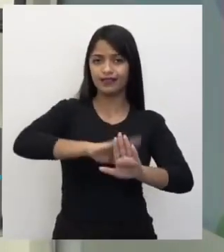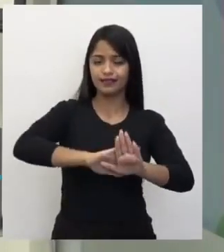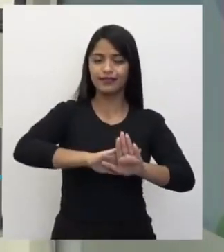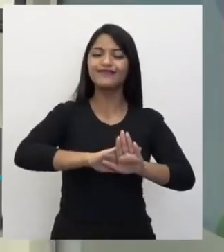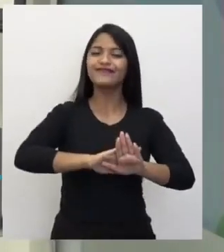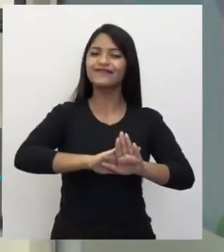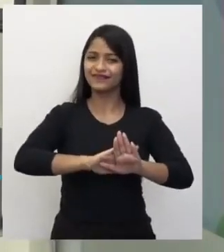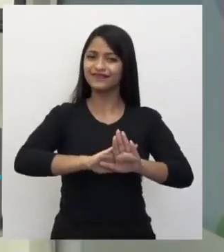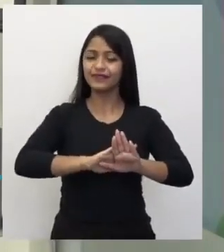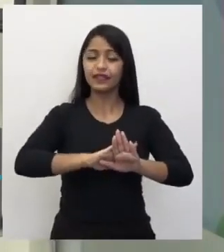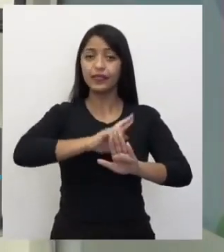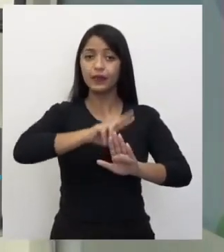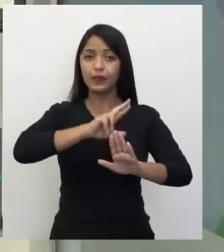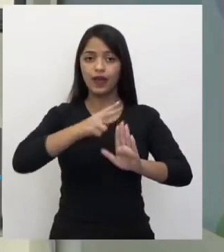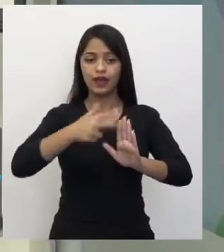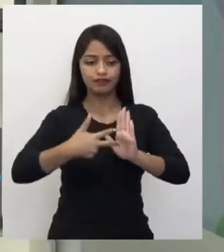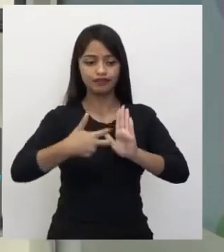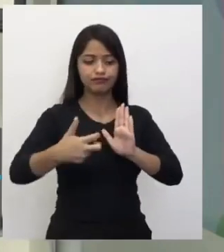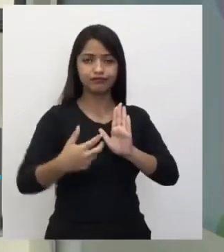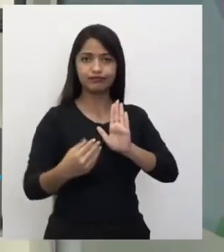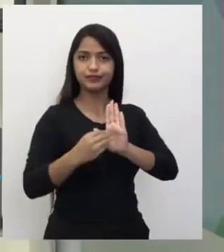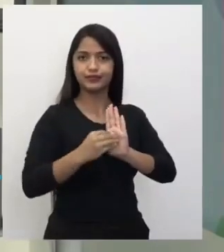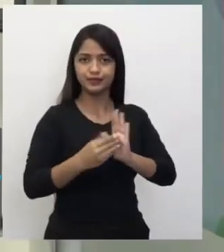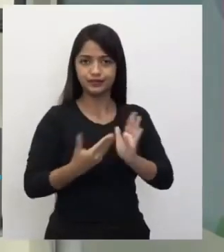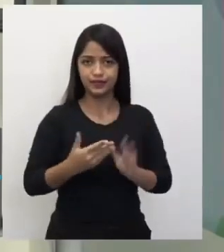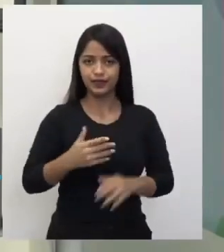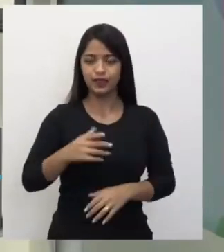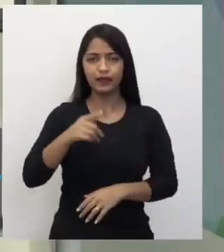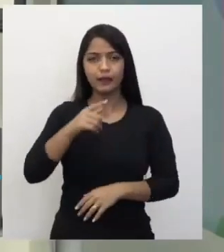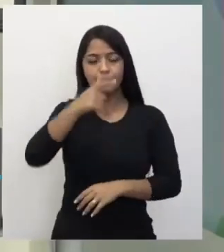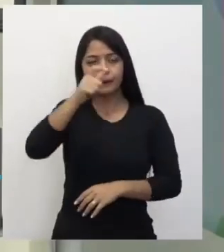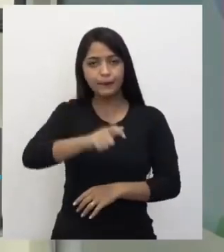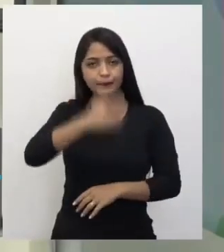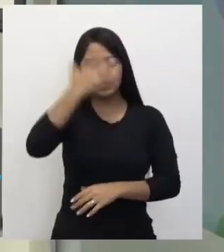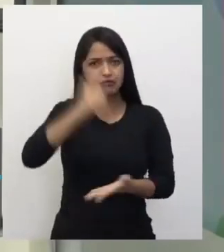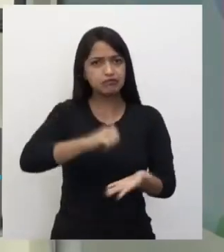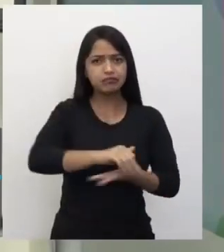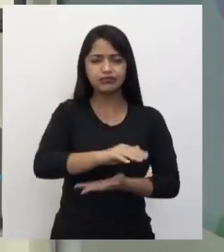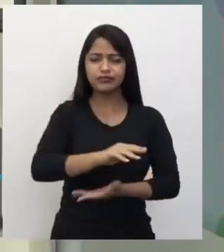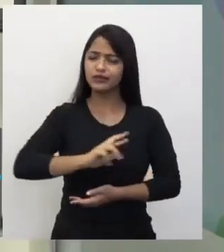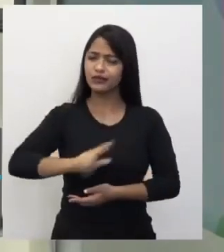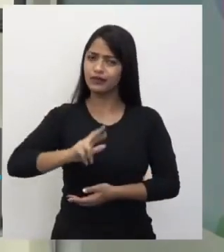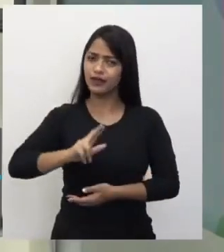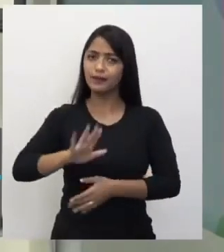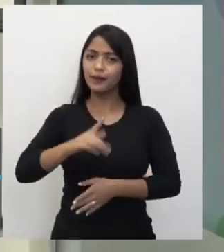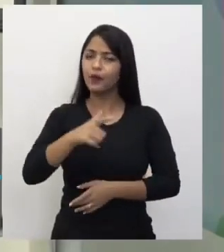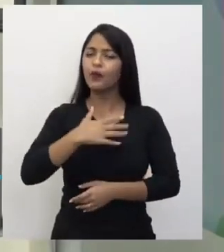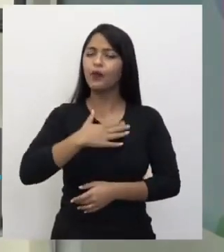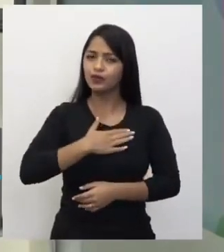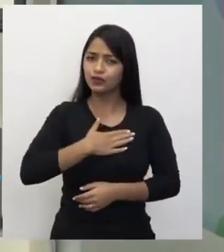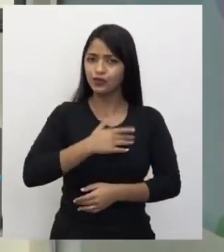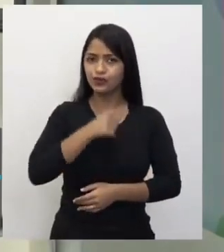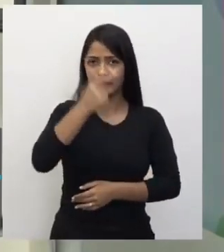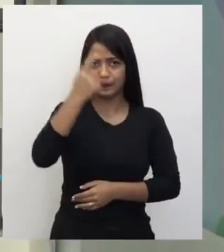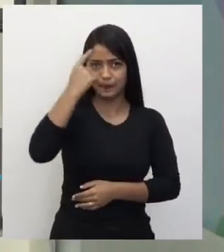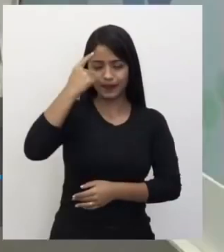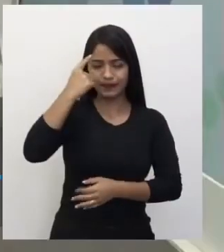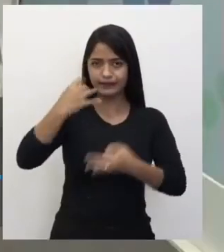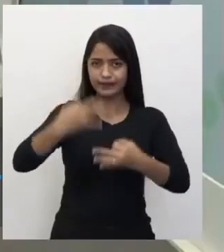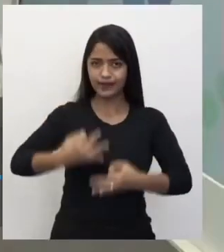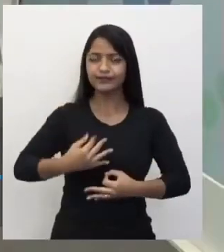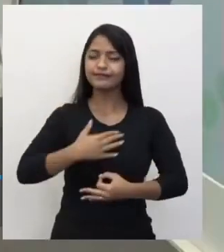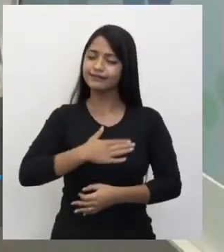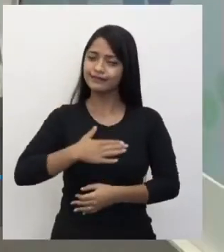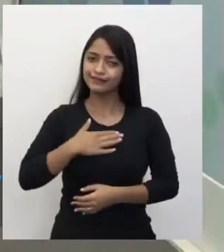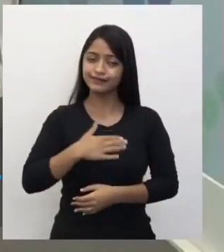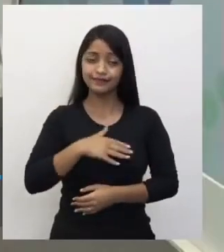tão aparente assim, então o cara não é demitido, assim, não funciona tão assim, mas eu gostei de seu raciocínio, porque ele tem que fazer o certo, né?